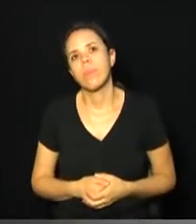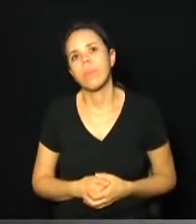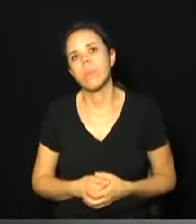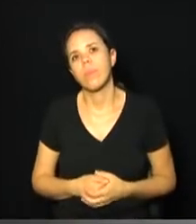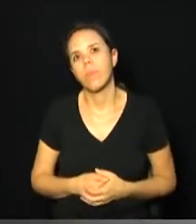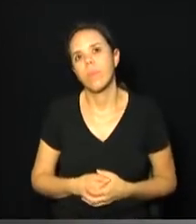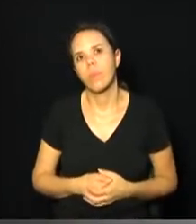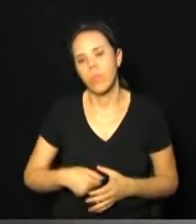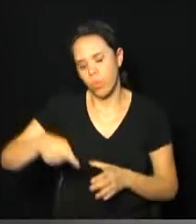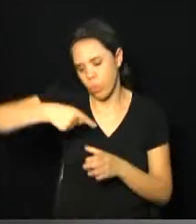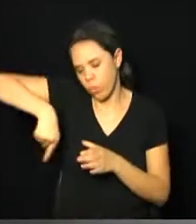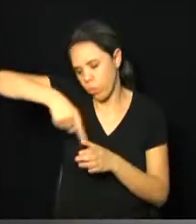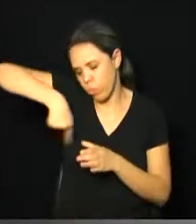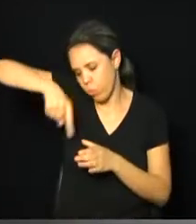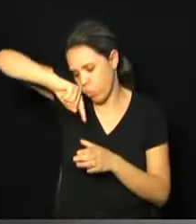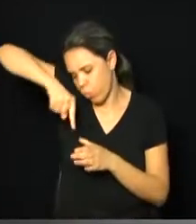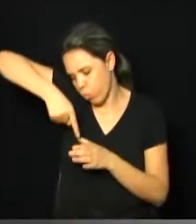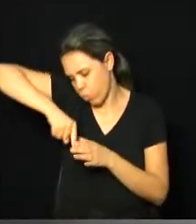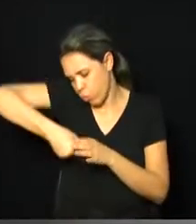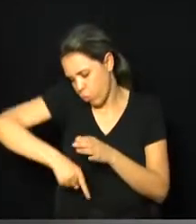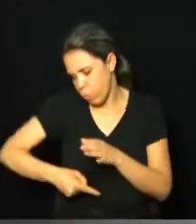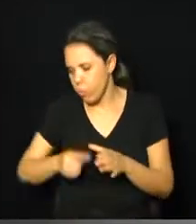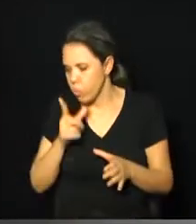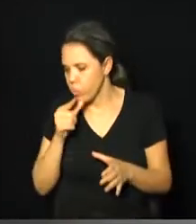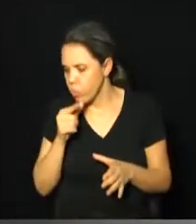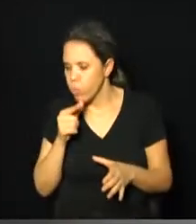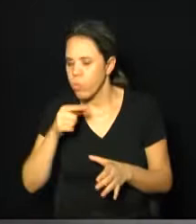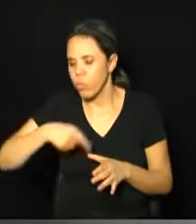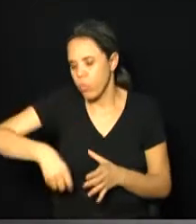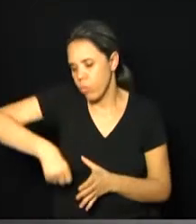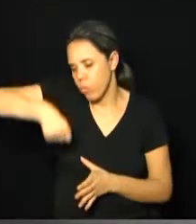furação de poço artesiano, que com a